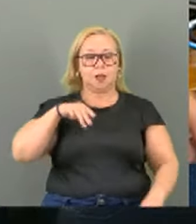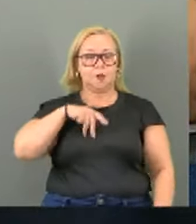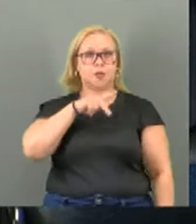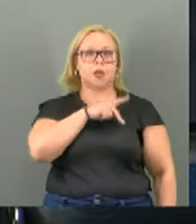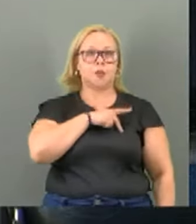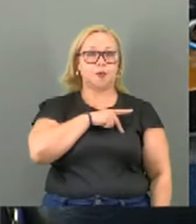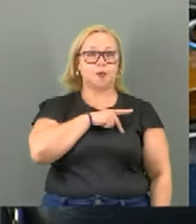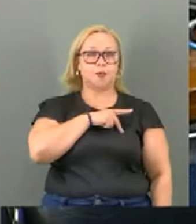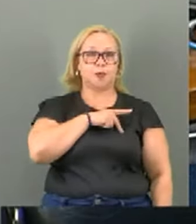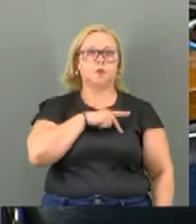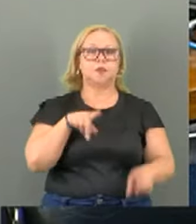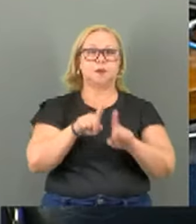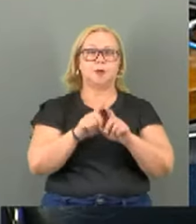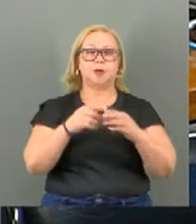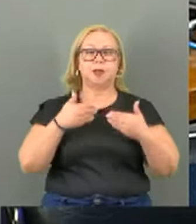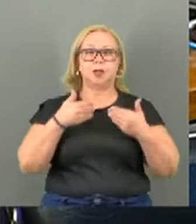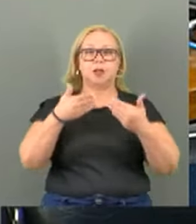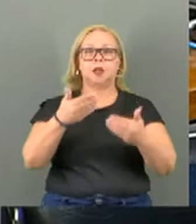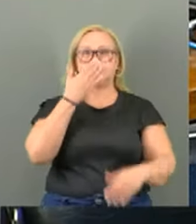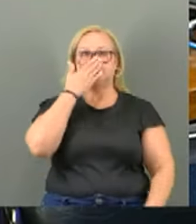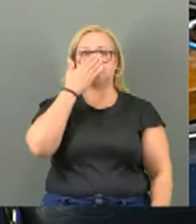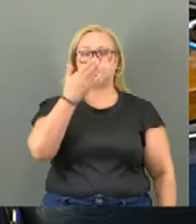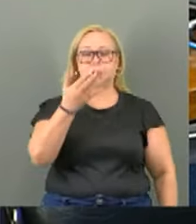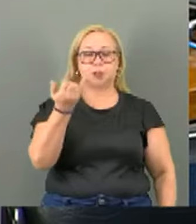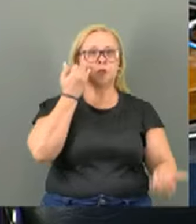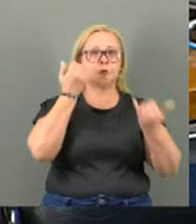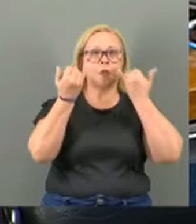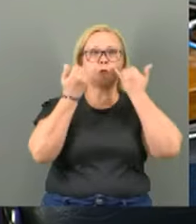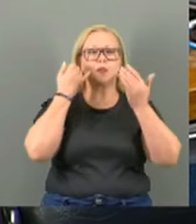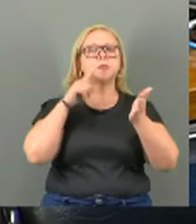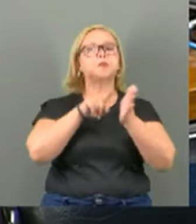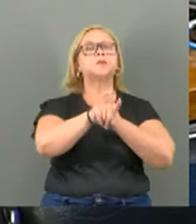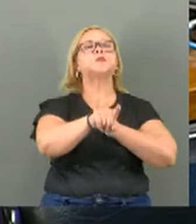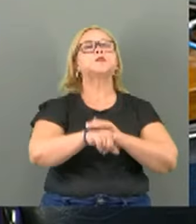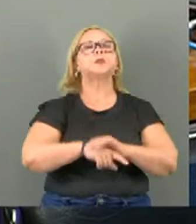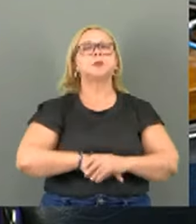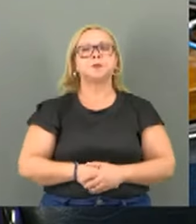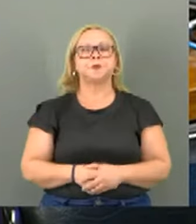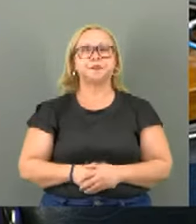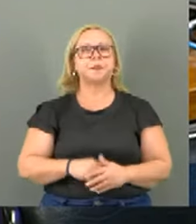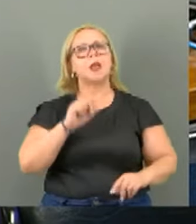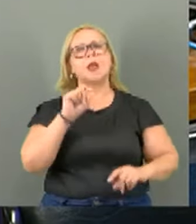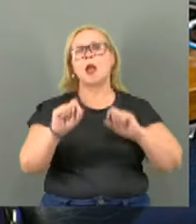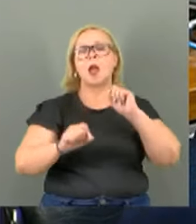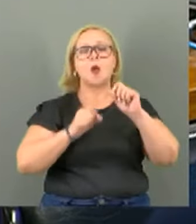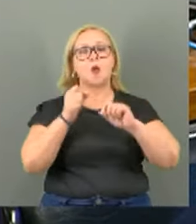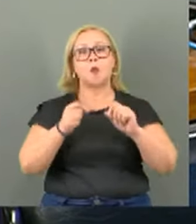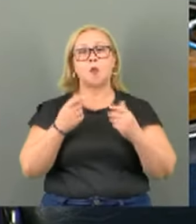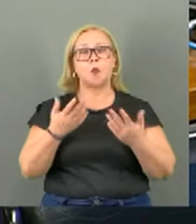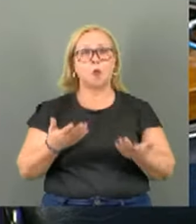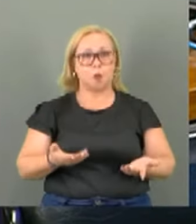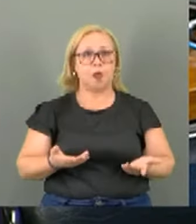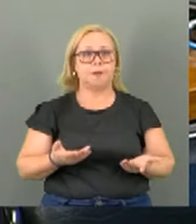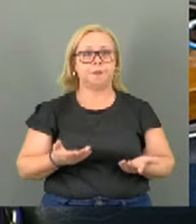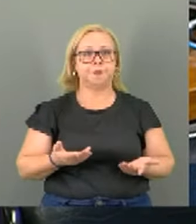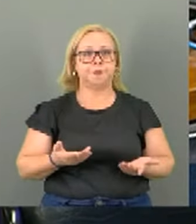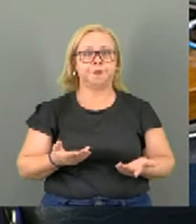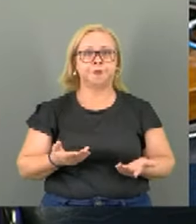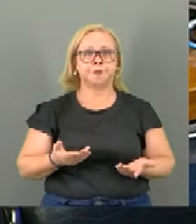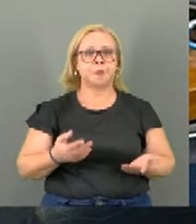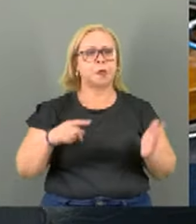suas diligências. Diante dessas informações, eu pergunto: em que consiste, eu vou fazer as perguntas todas, se o senhor